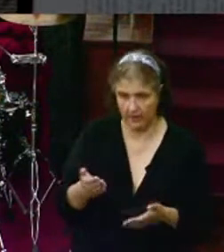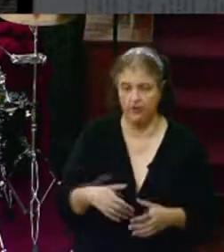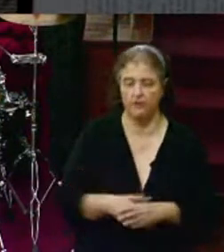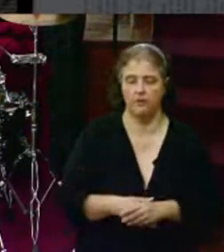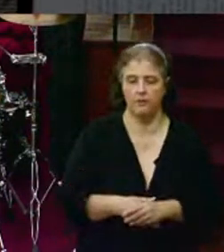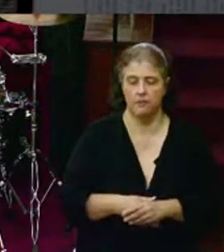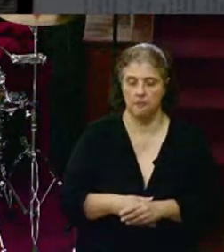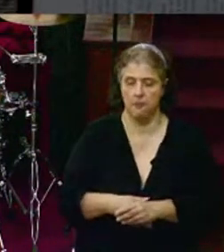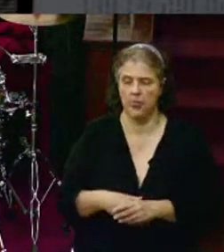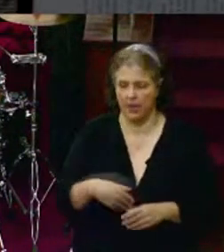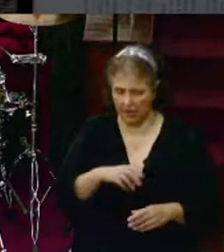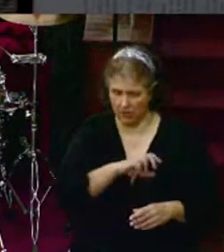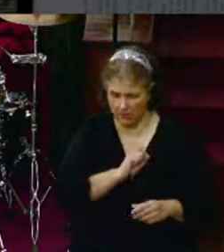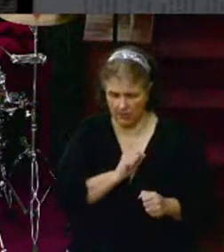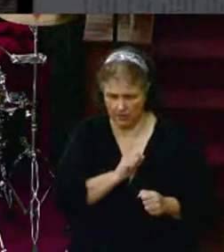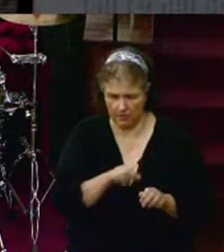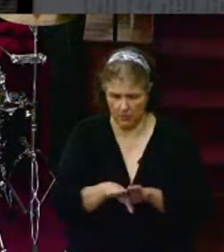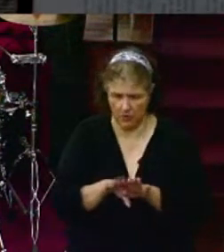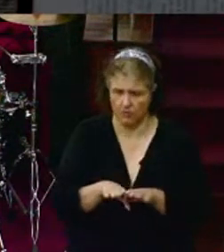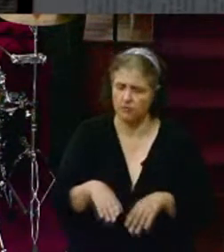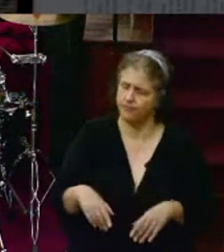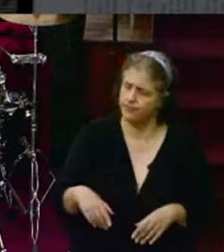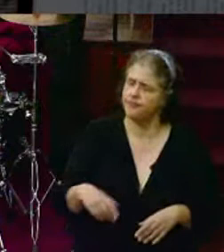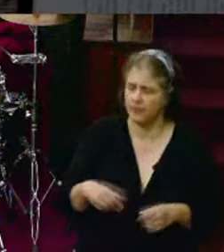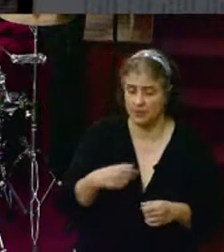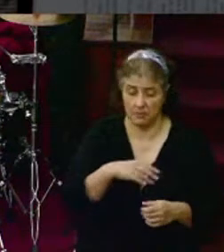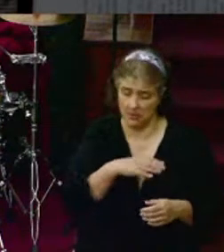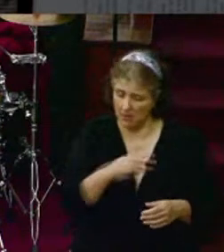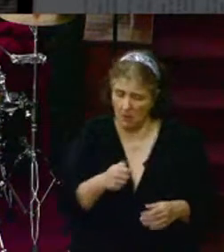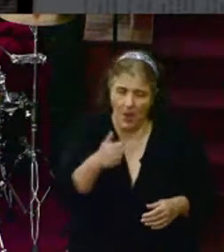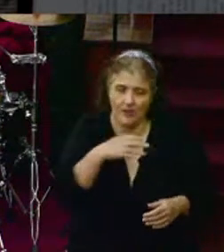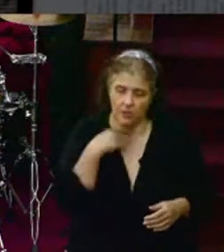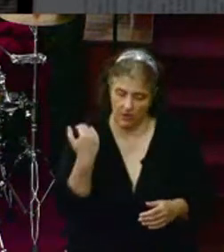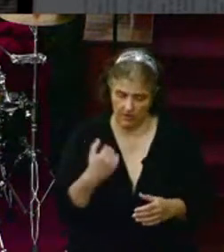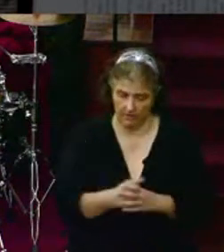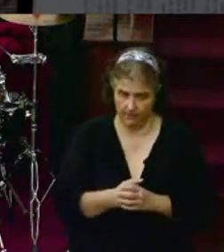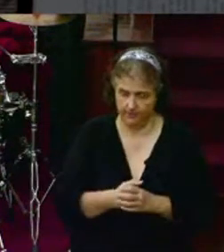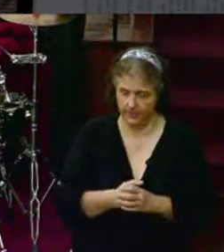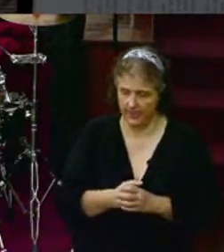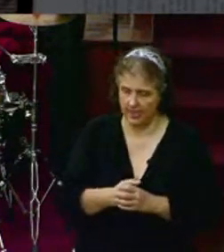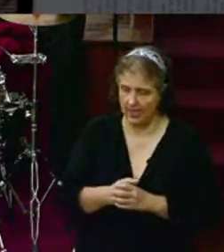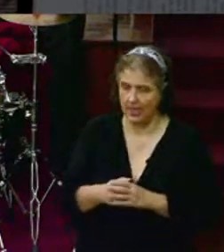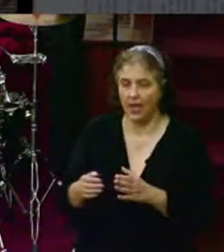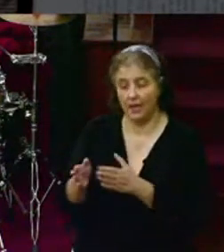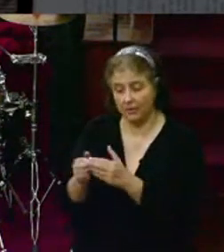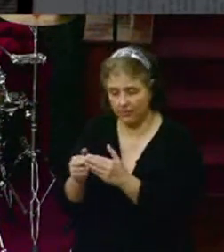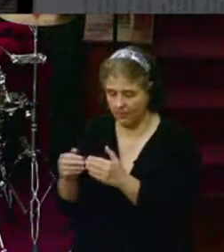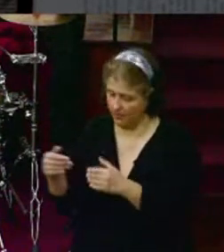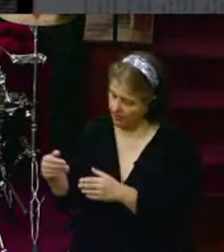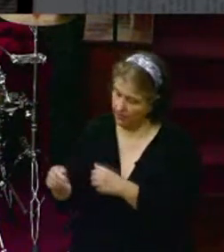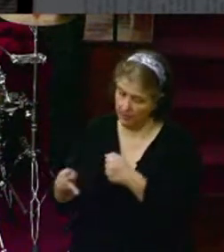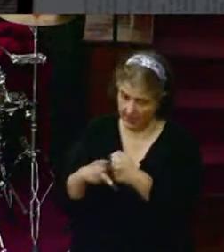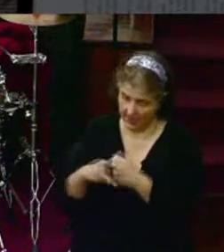a respeito de Jesus, enviou-lhes alguns anciãos dos judeus, pedindo-lhe que viesse curar o